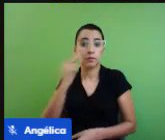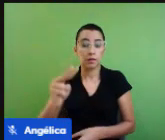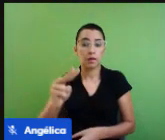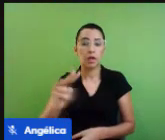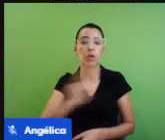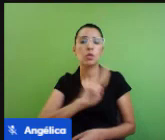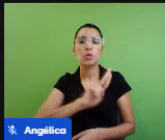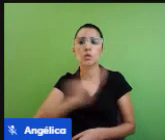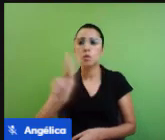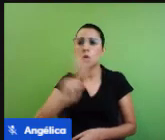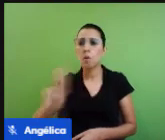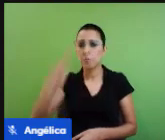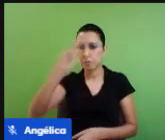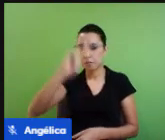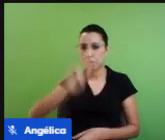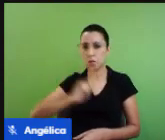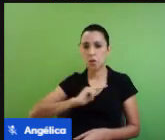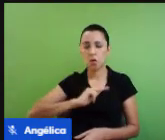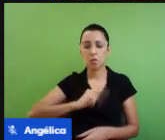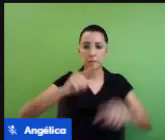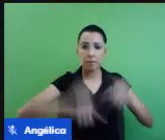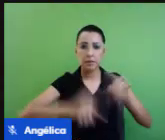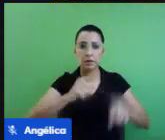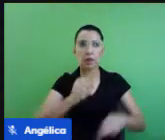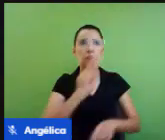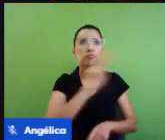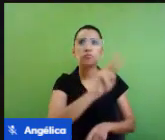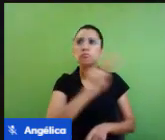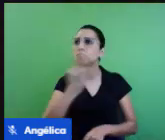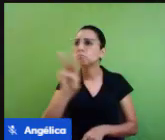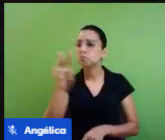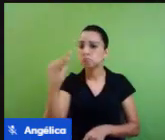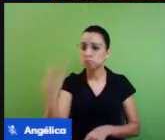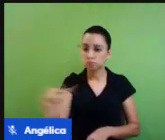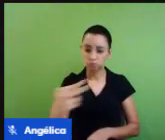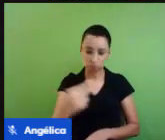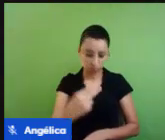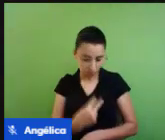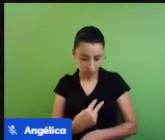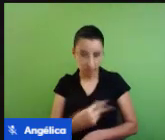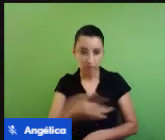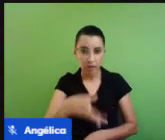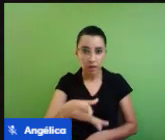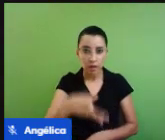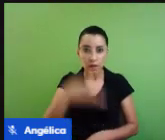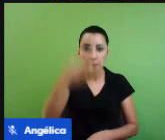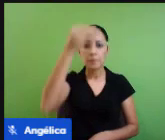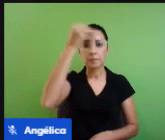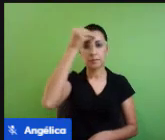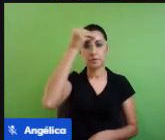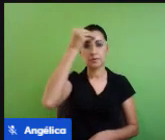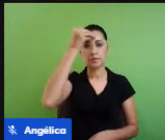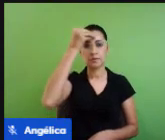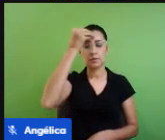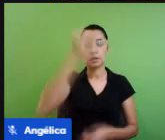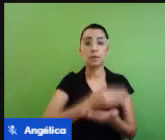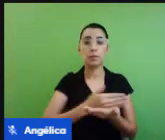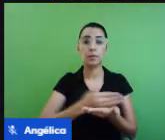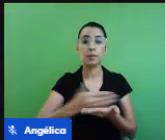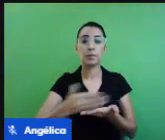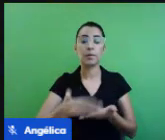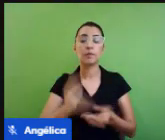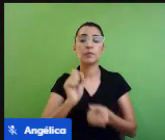criança, consequentemente, o memoriza. A partir de então, inicia-se seu relacionamento com a